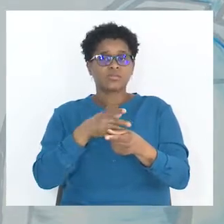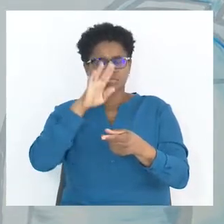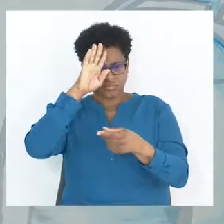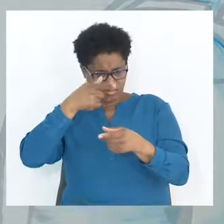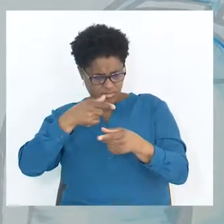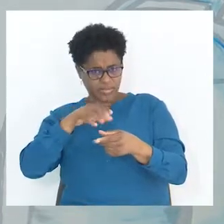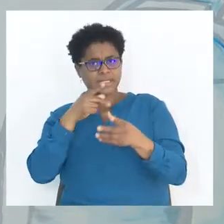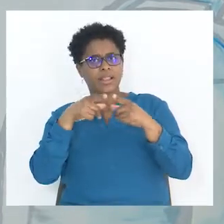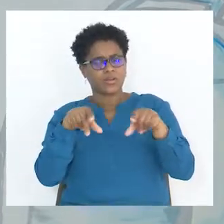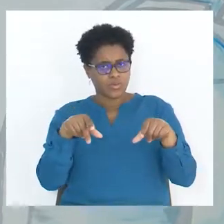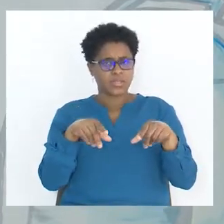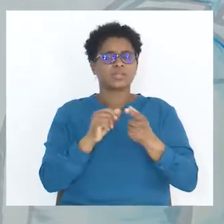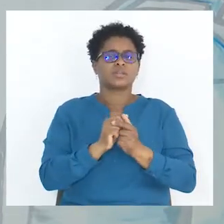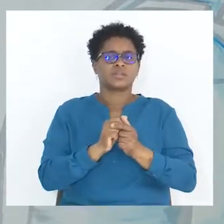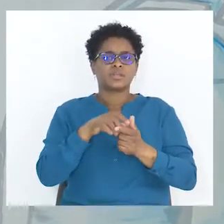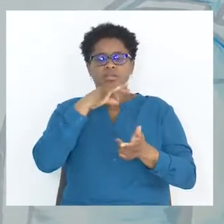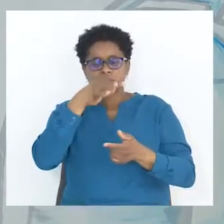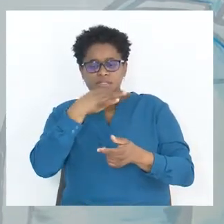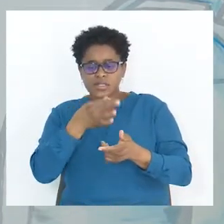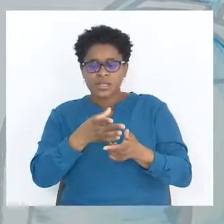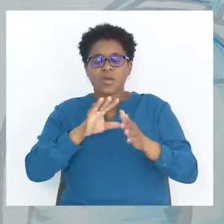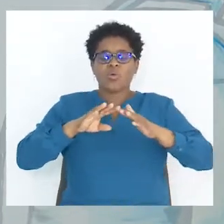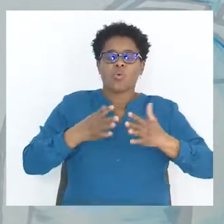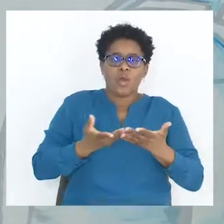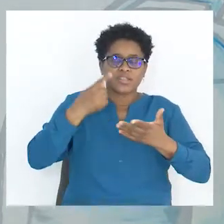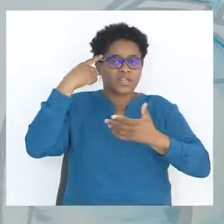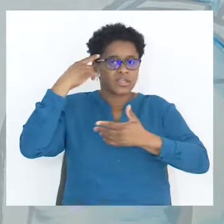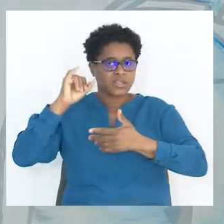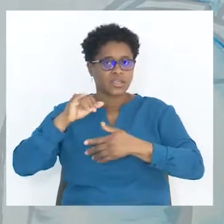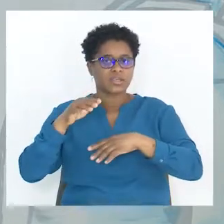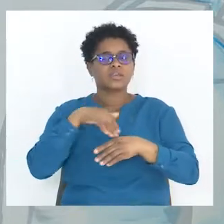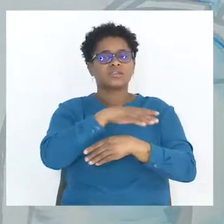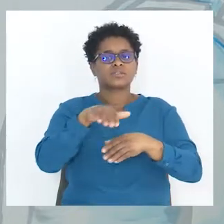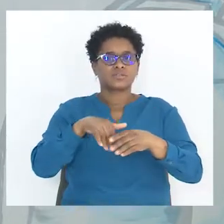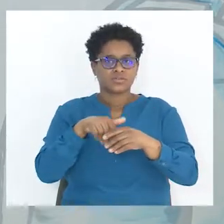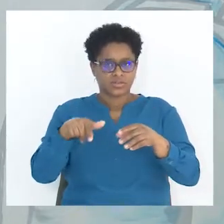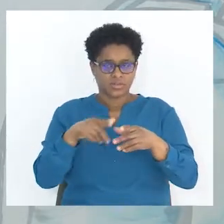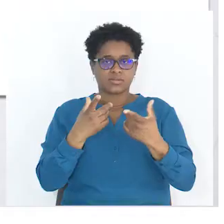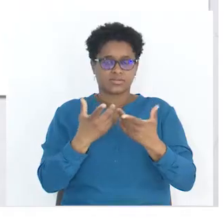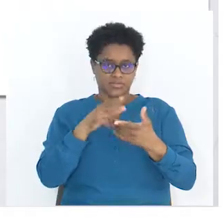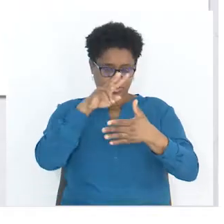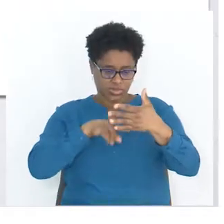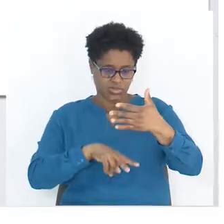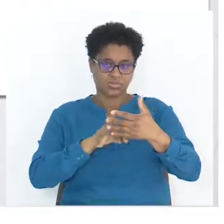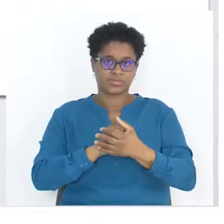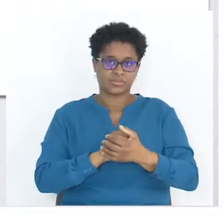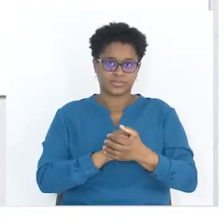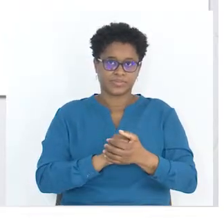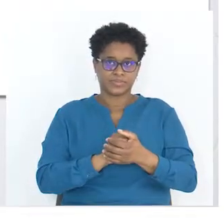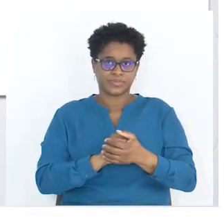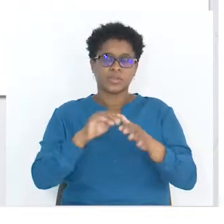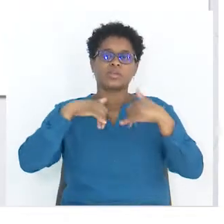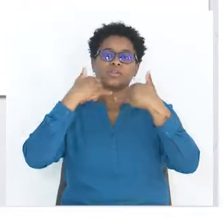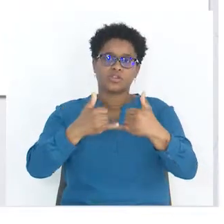domínio linguístico e dizer quais as ideias fazem parte daquele texto. Depois